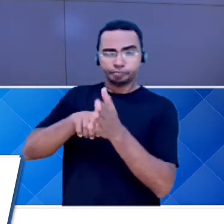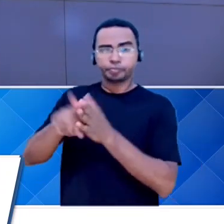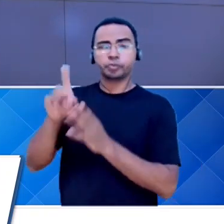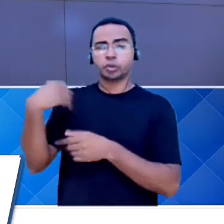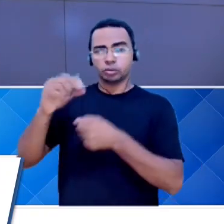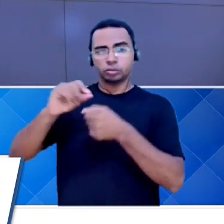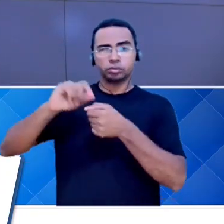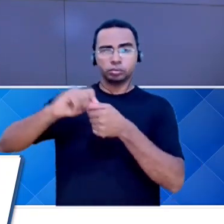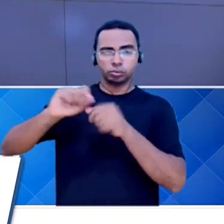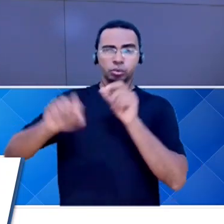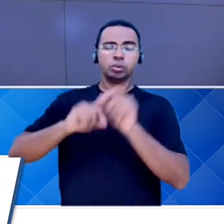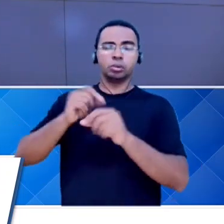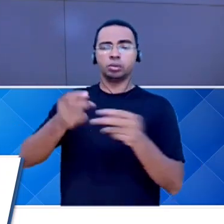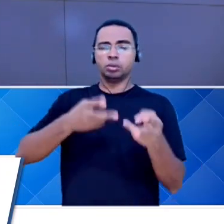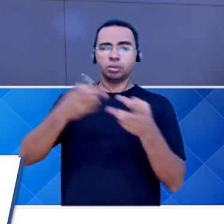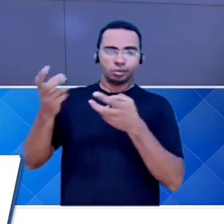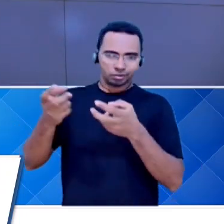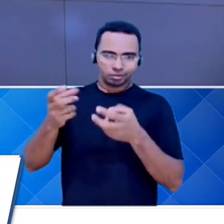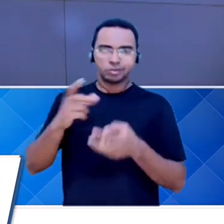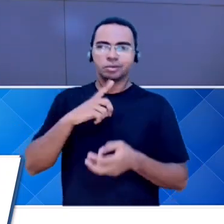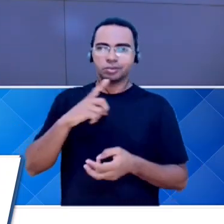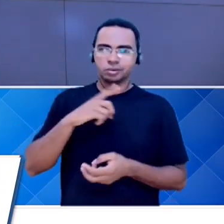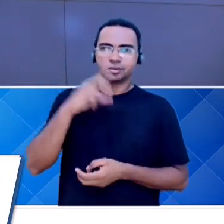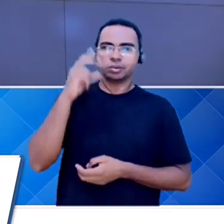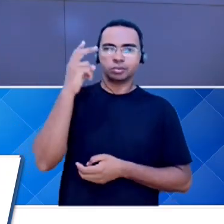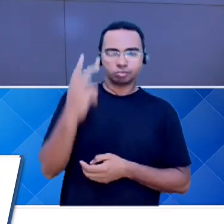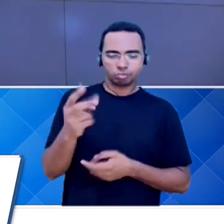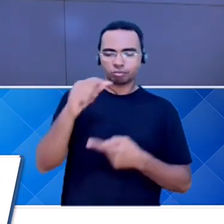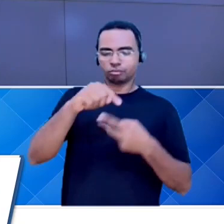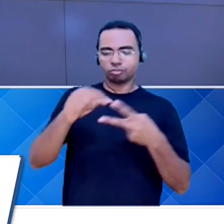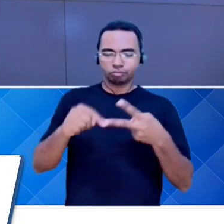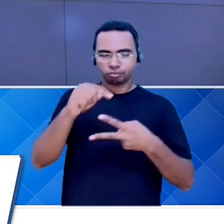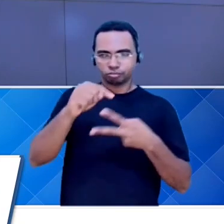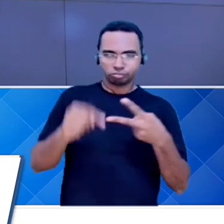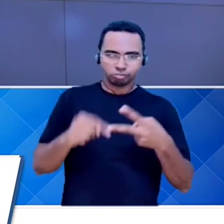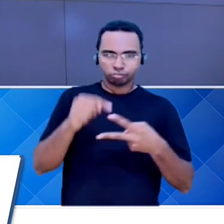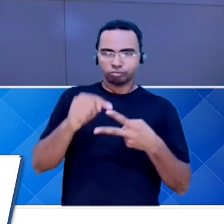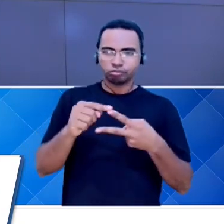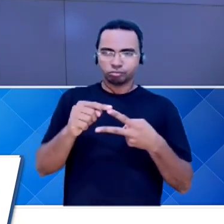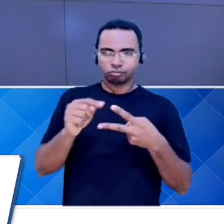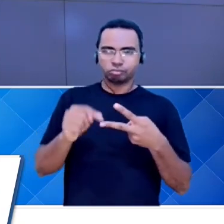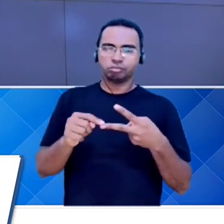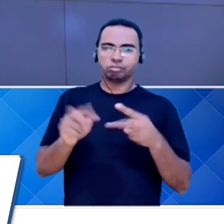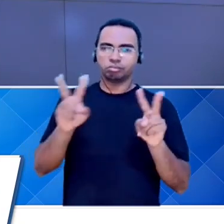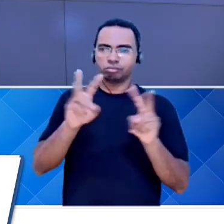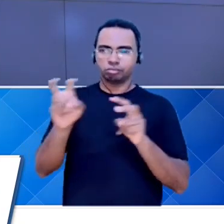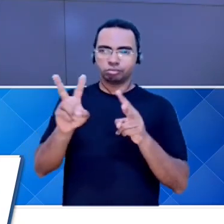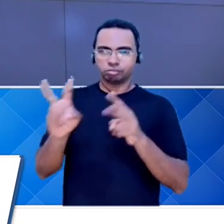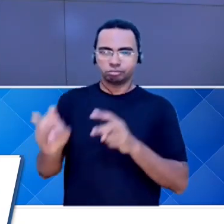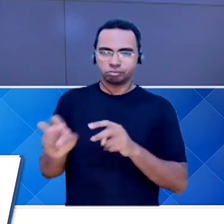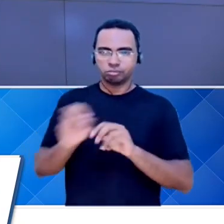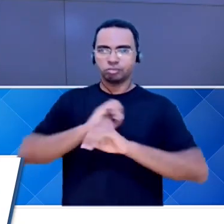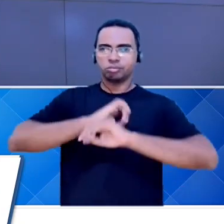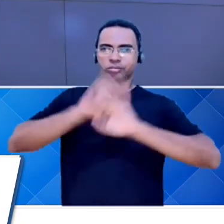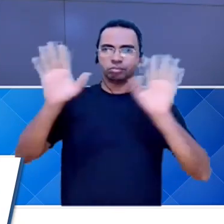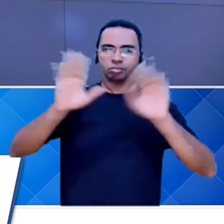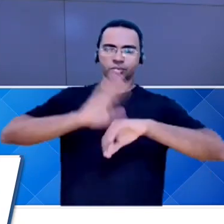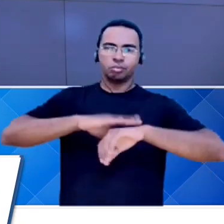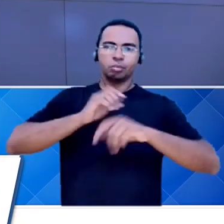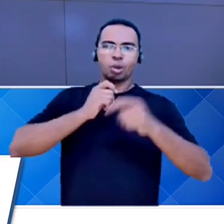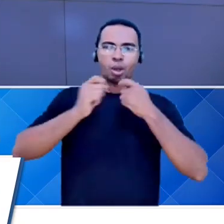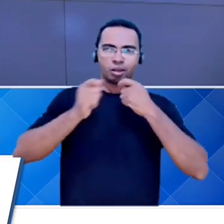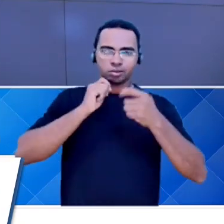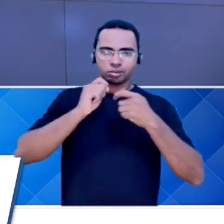realizamos, observamos que há aí dois pontos aí, dois temas que ficaram muito claros nos entrevistados, tá?